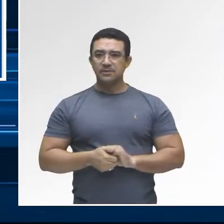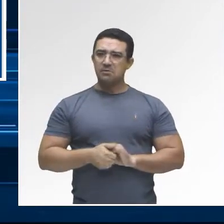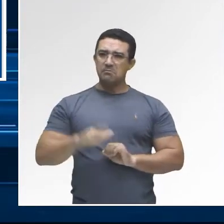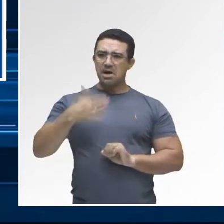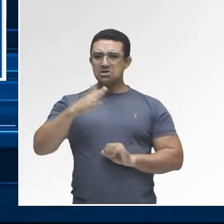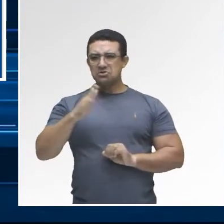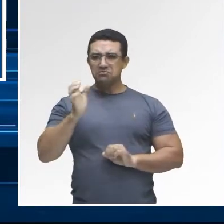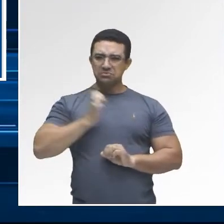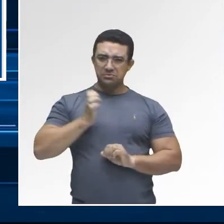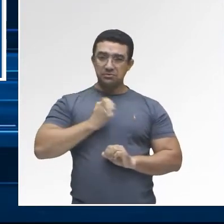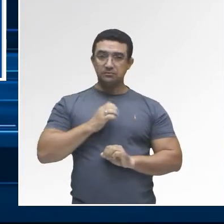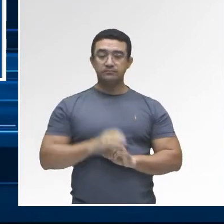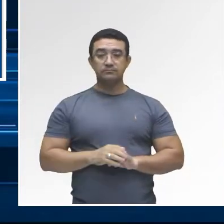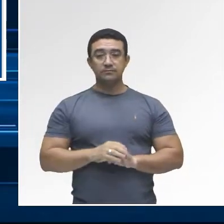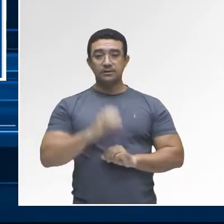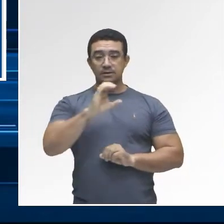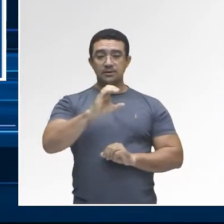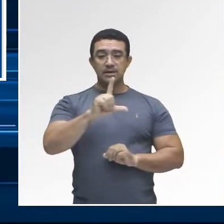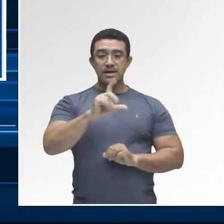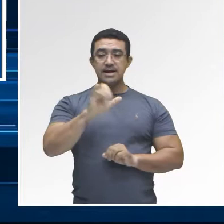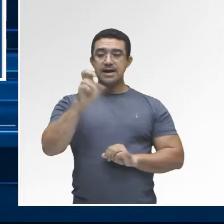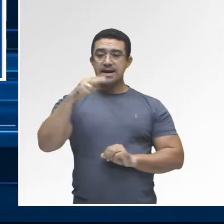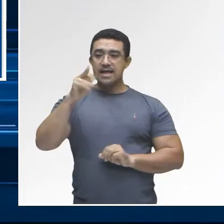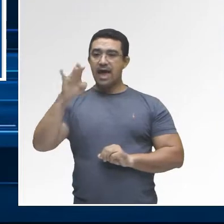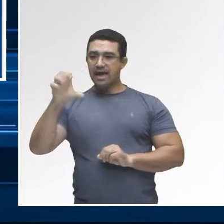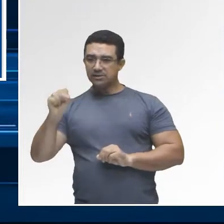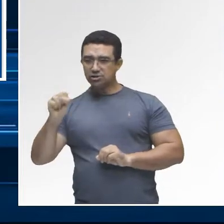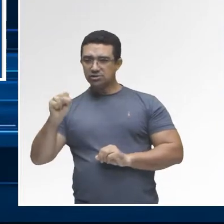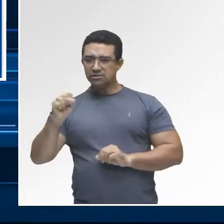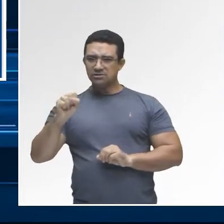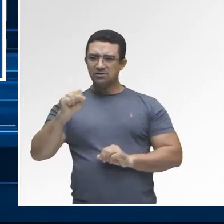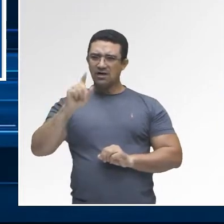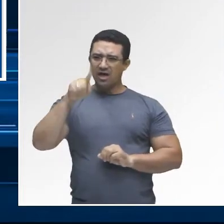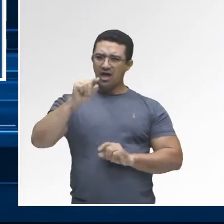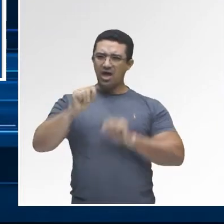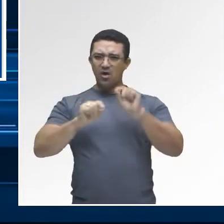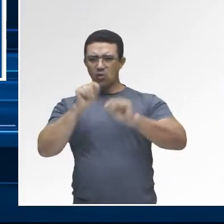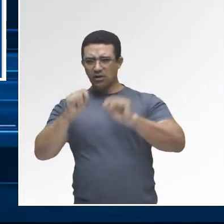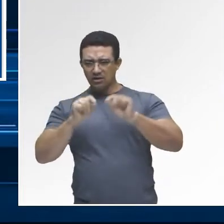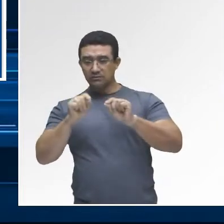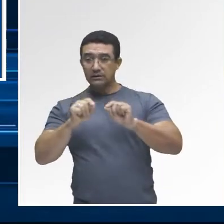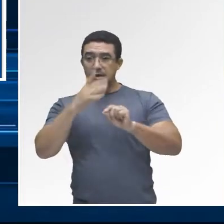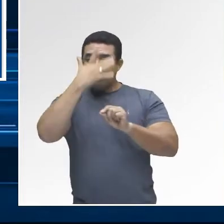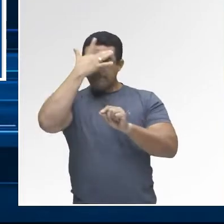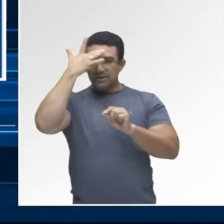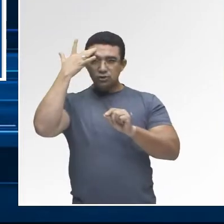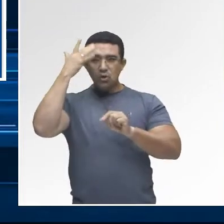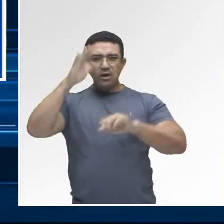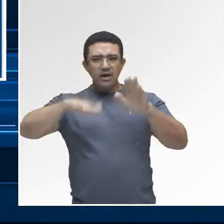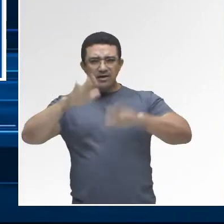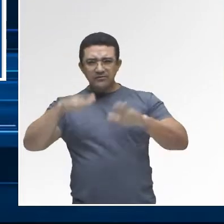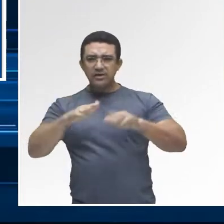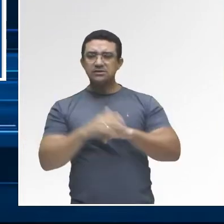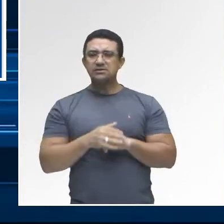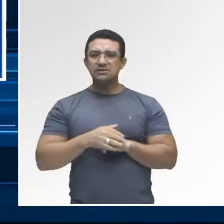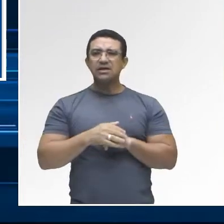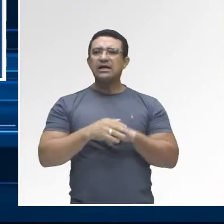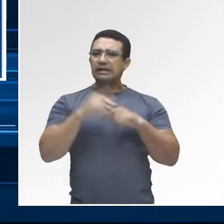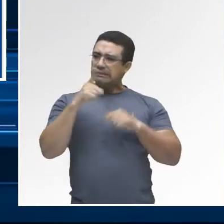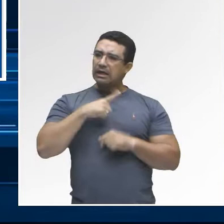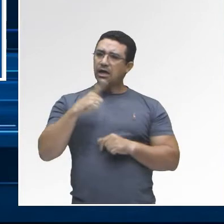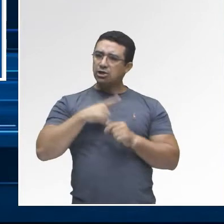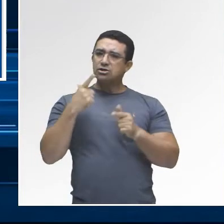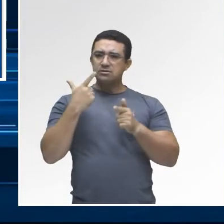social que orbita ali, fica em torno dos patrícios. São pessoas que devem favores aos